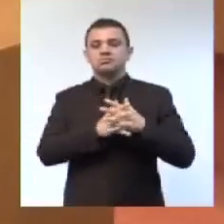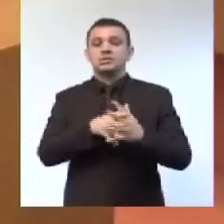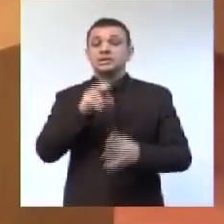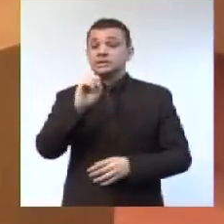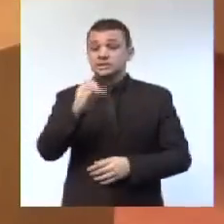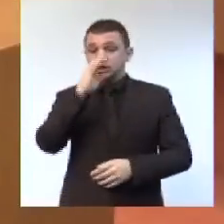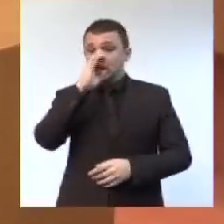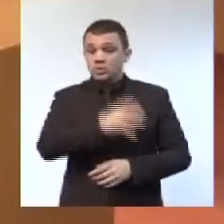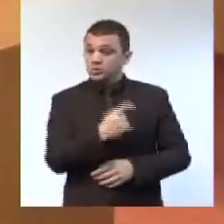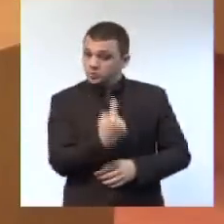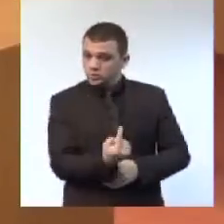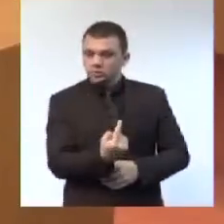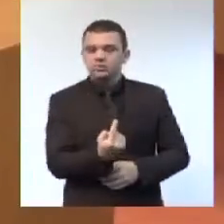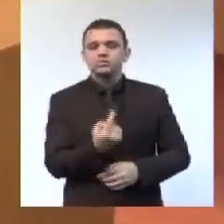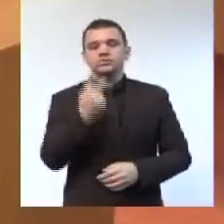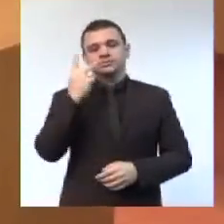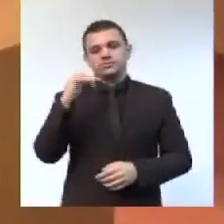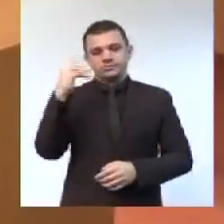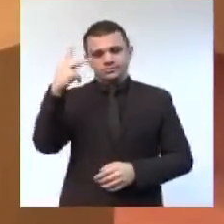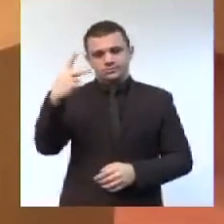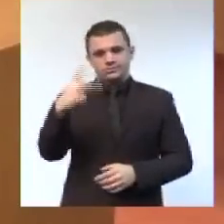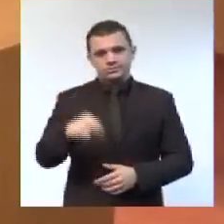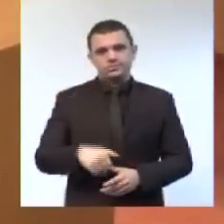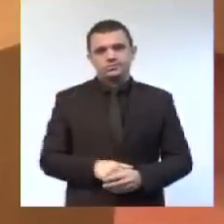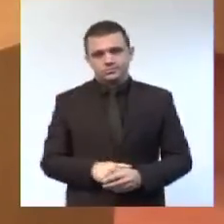é acusar o vosso pai.